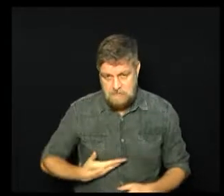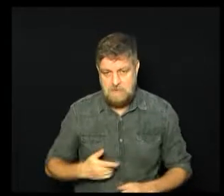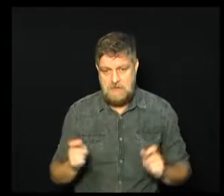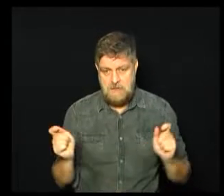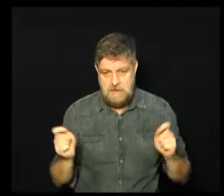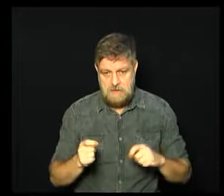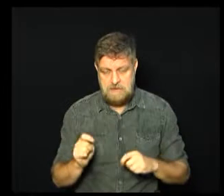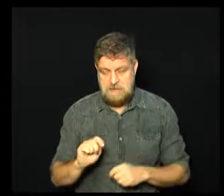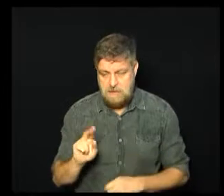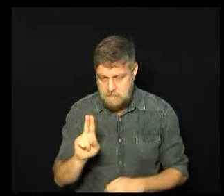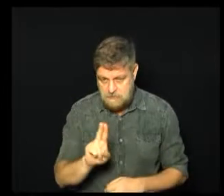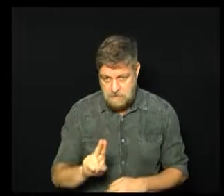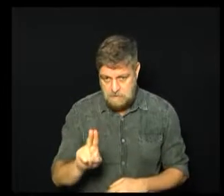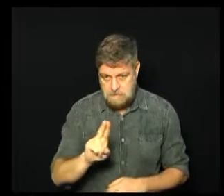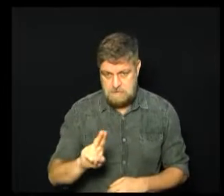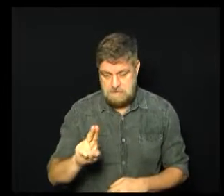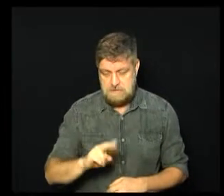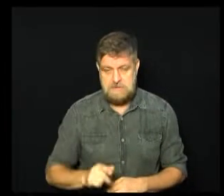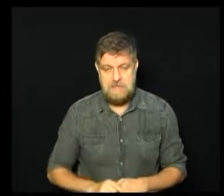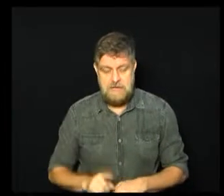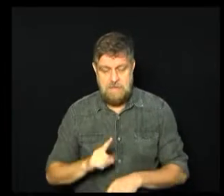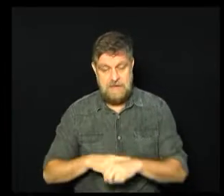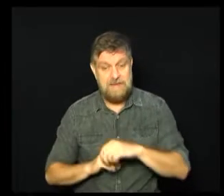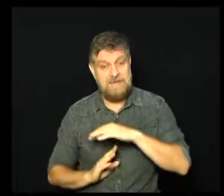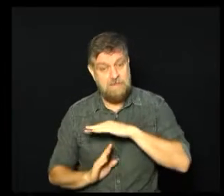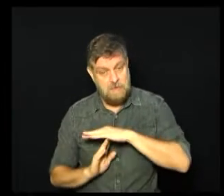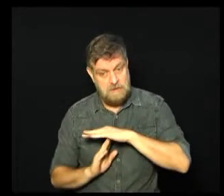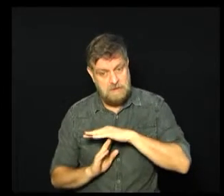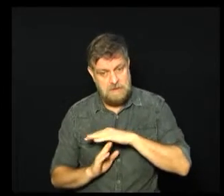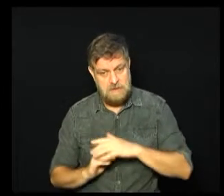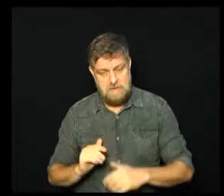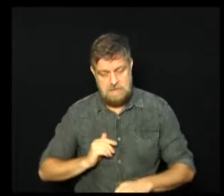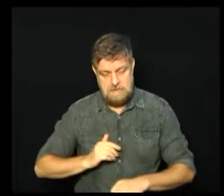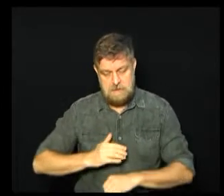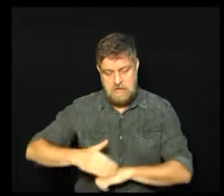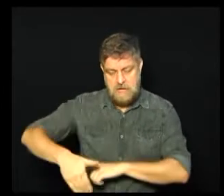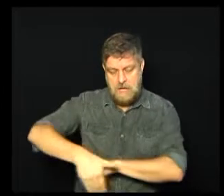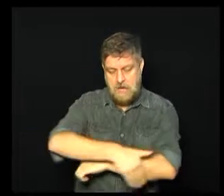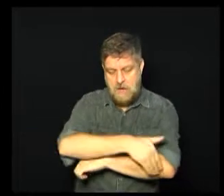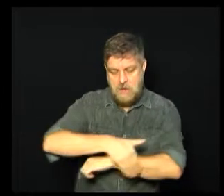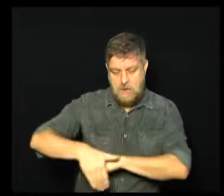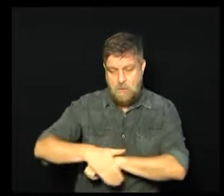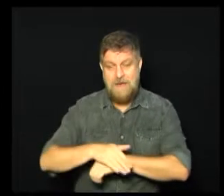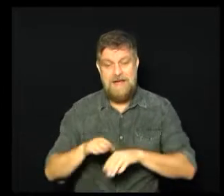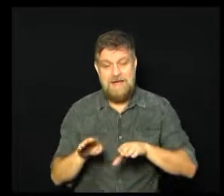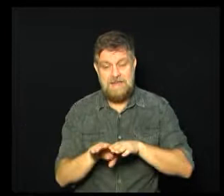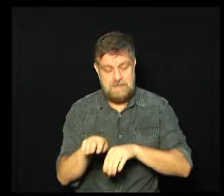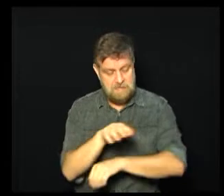intervenção, que vale destacar, é temporária, né, em vias e praças públicas.